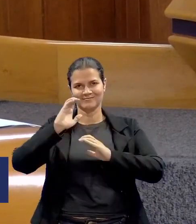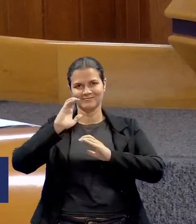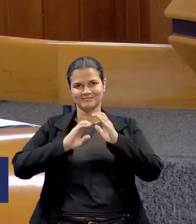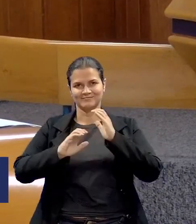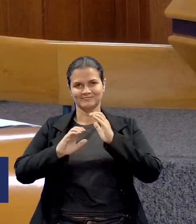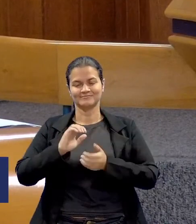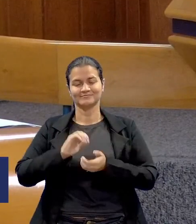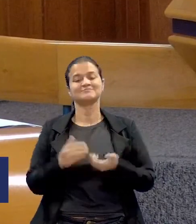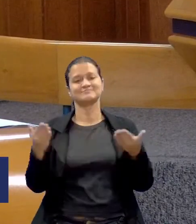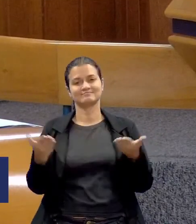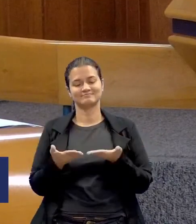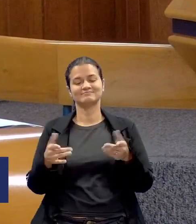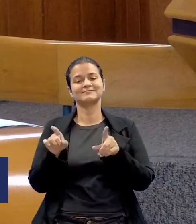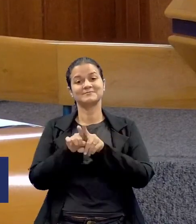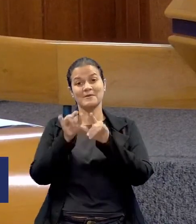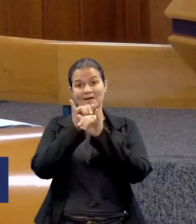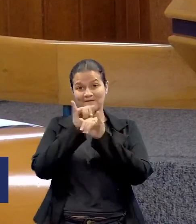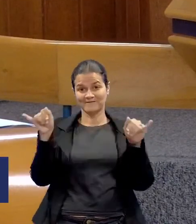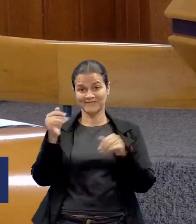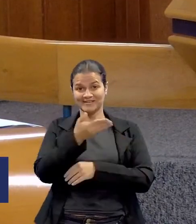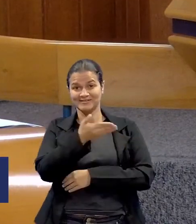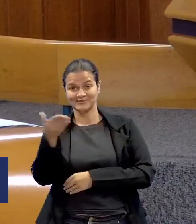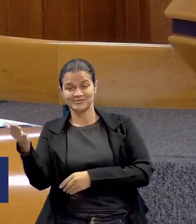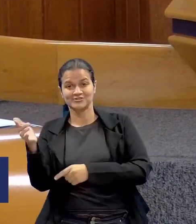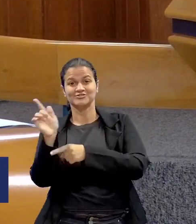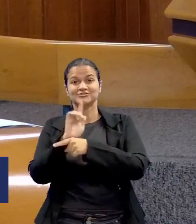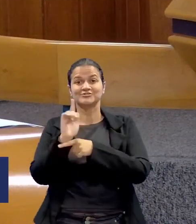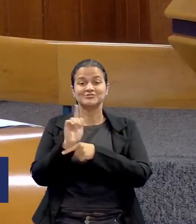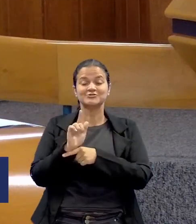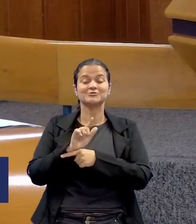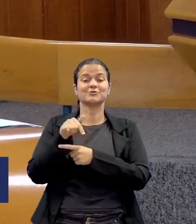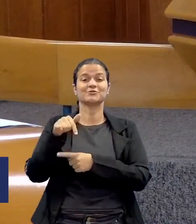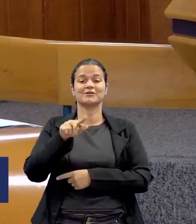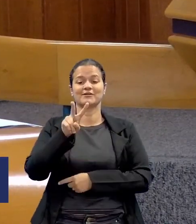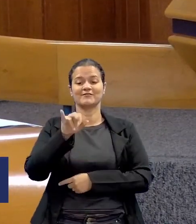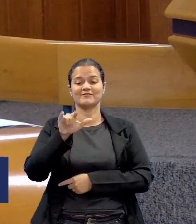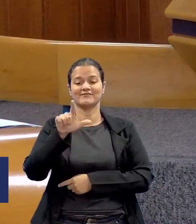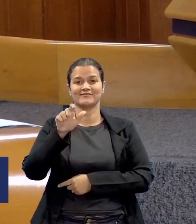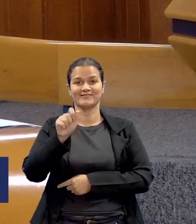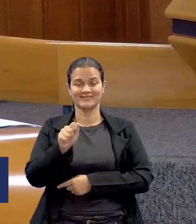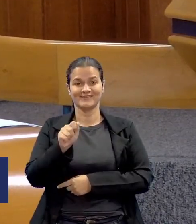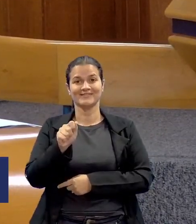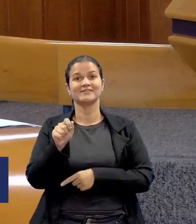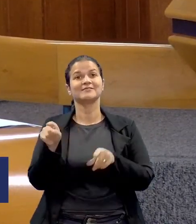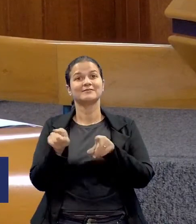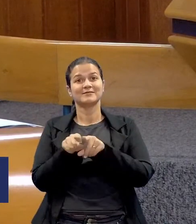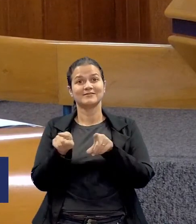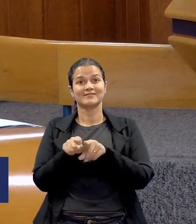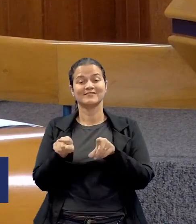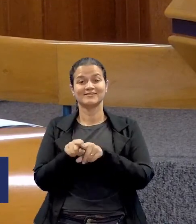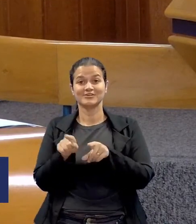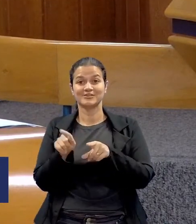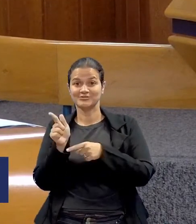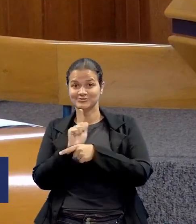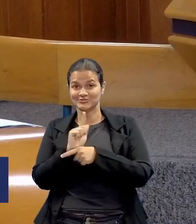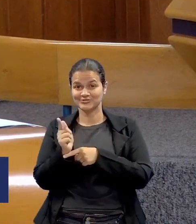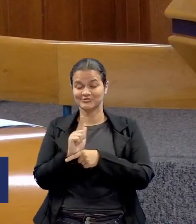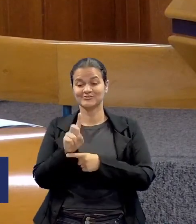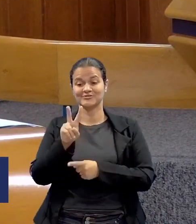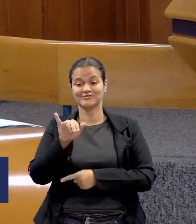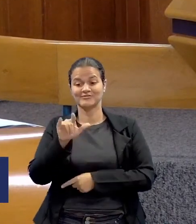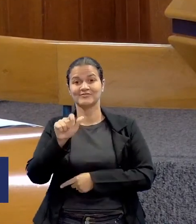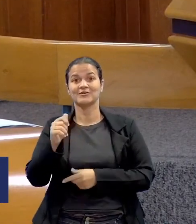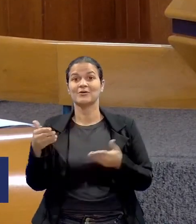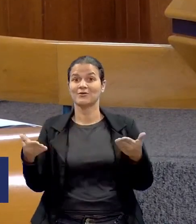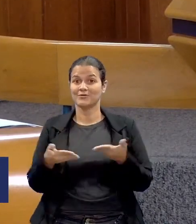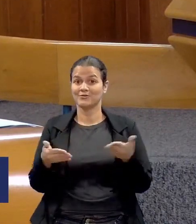quero ainda avisar aos gestores da vila, aos gestores da vila. Hoje nós vimos um